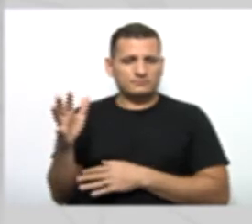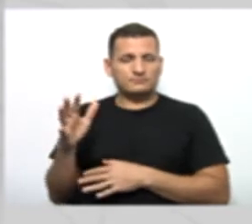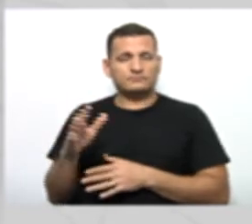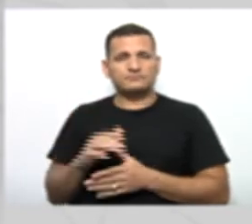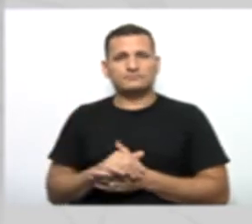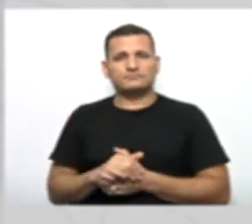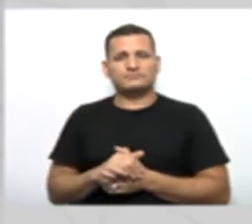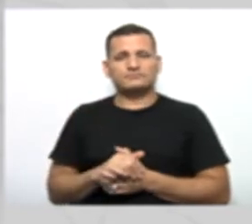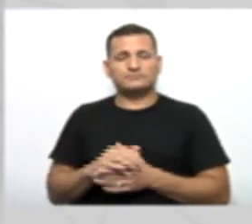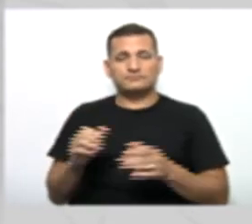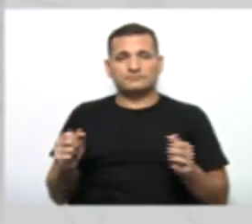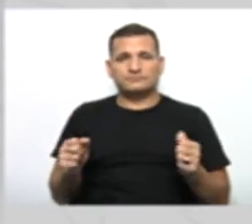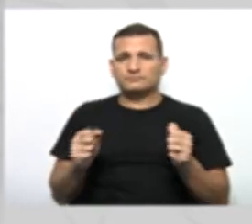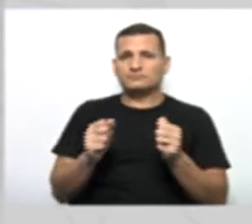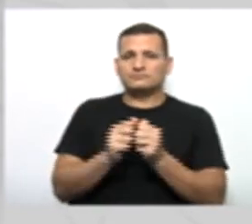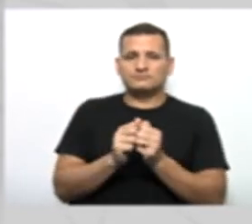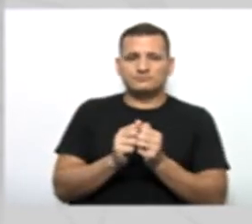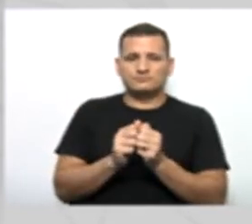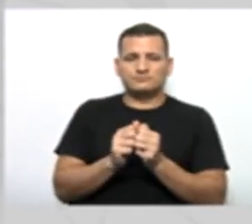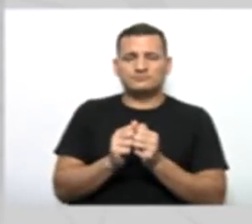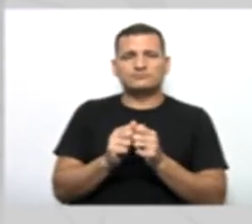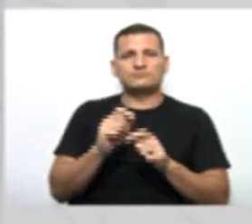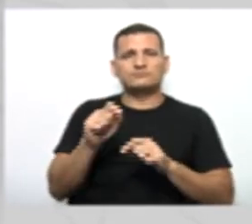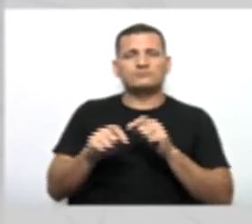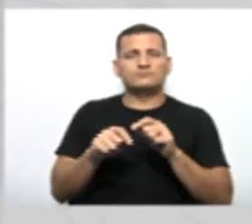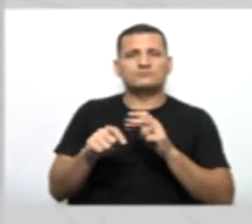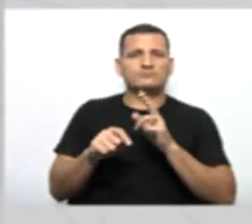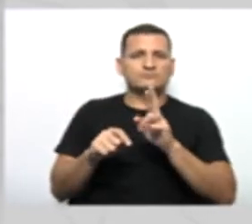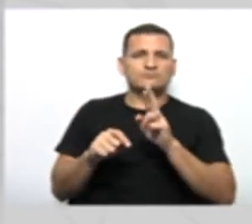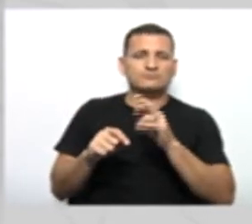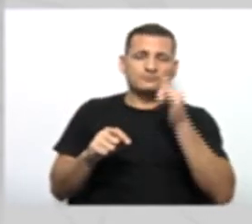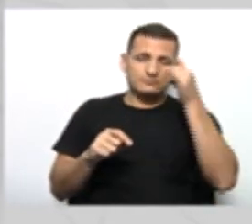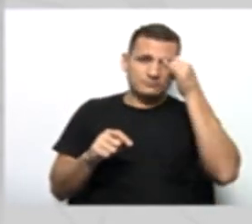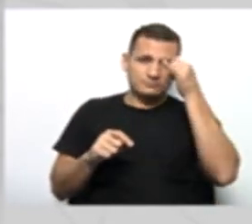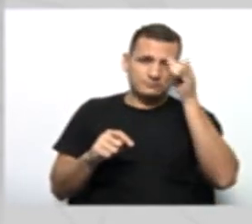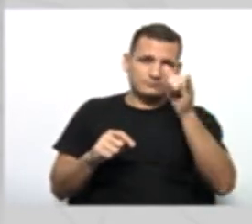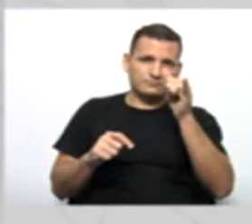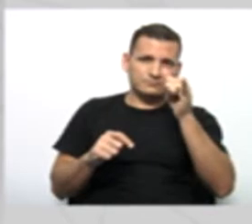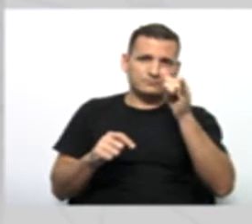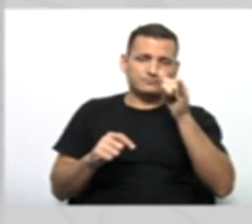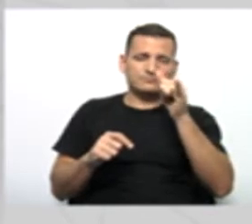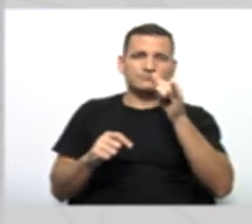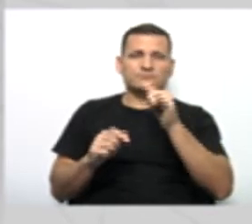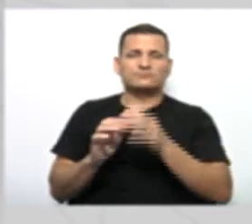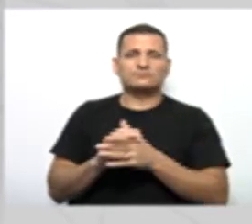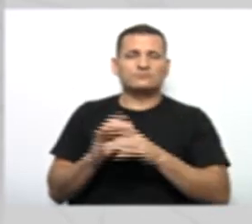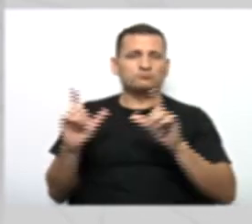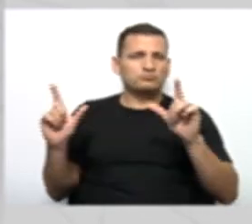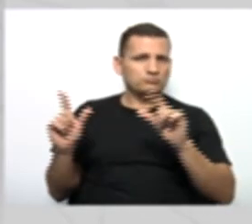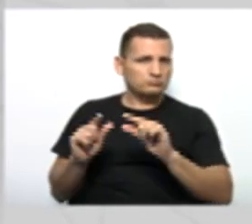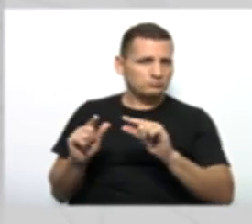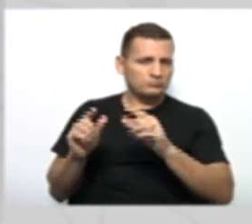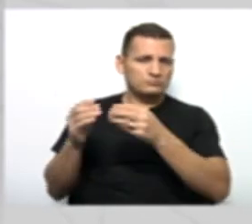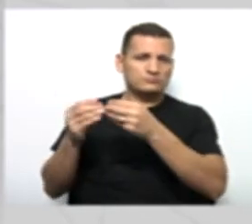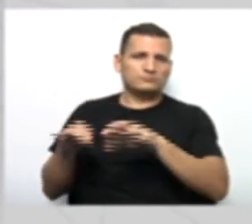juntamente com as medidas mitigadoras que foram planejadas para reduzir esses impactos